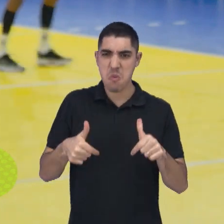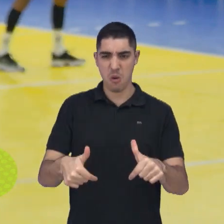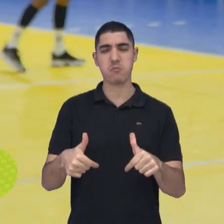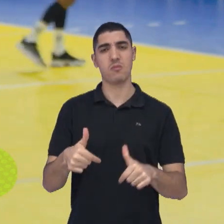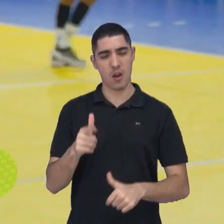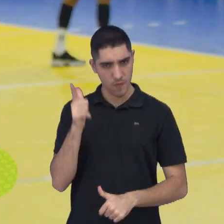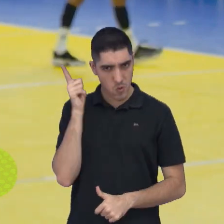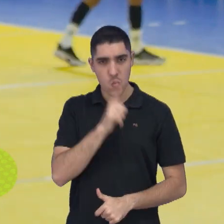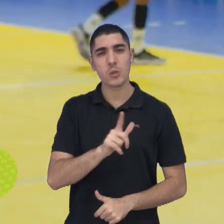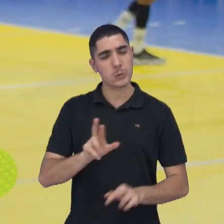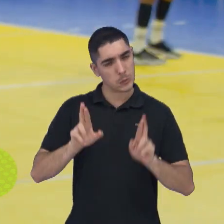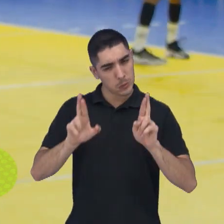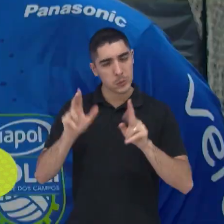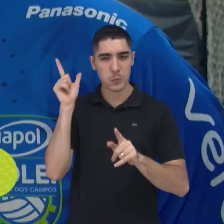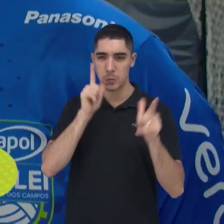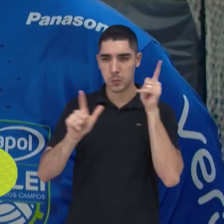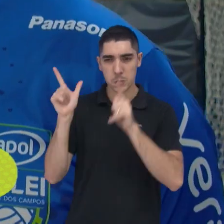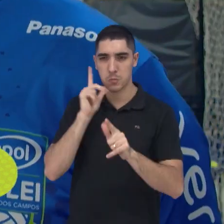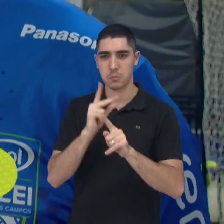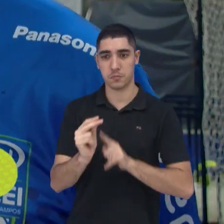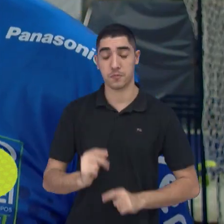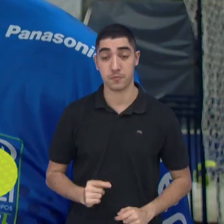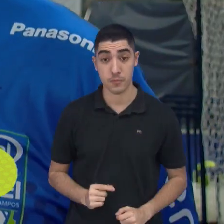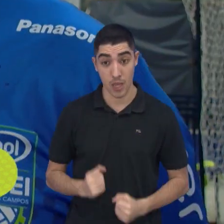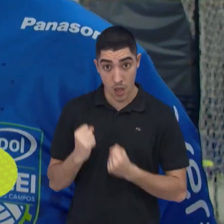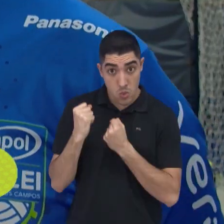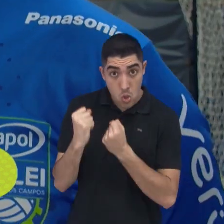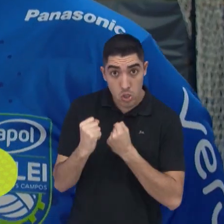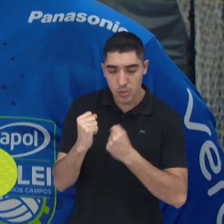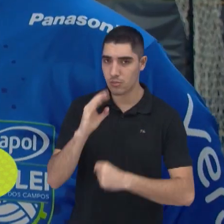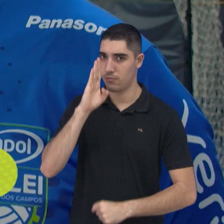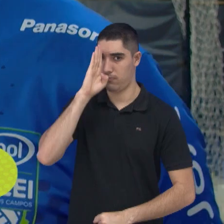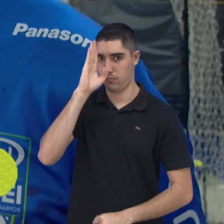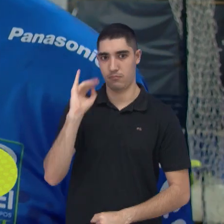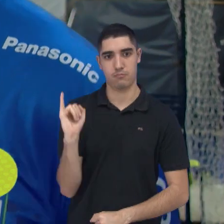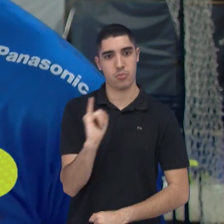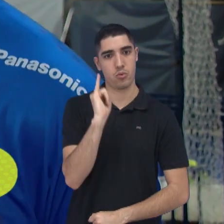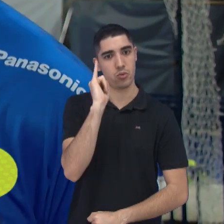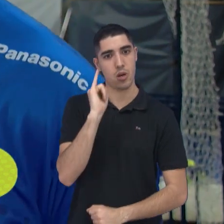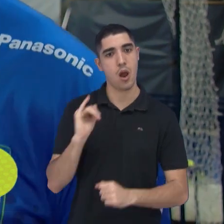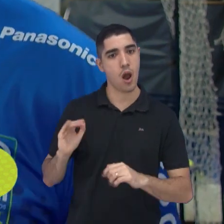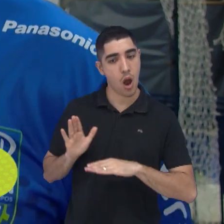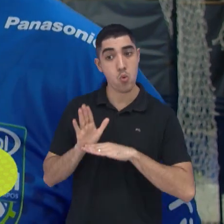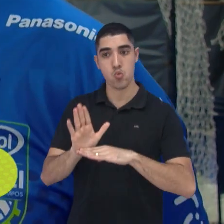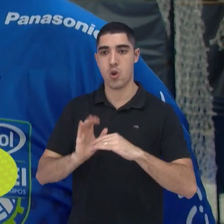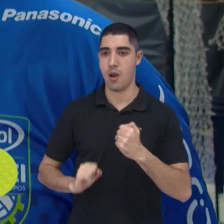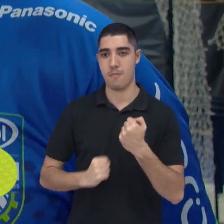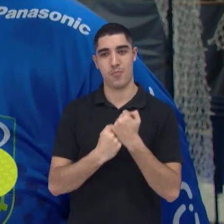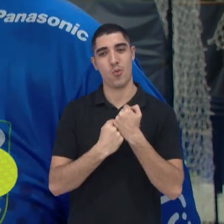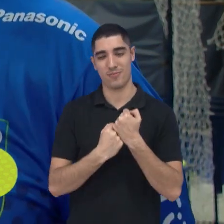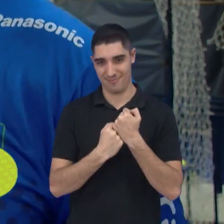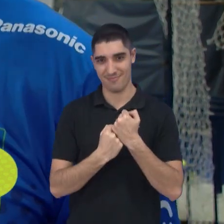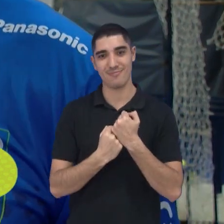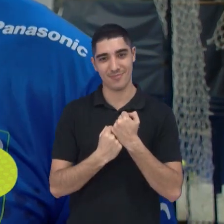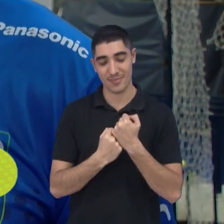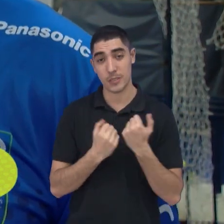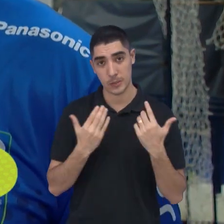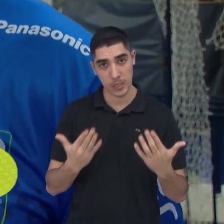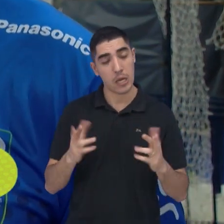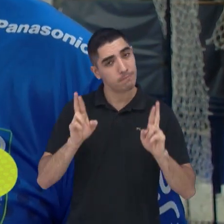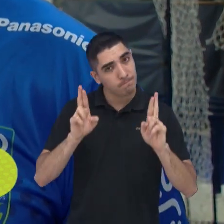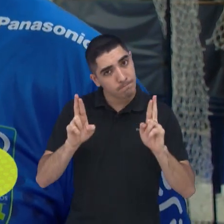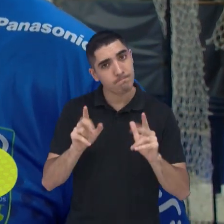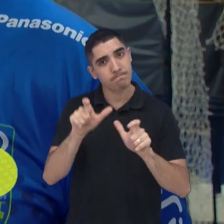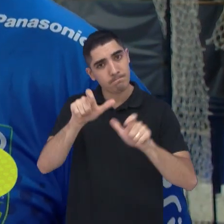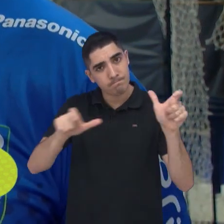isso vai se reverter em bons resultados. A torcida faz total diferença pra gente, né? Nosso 7º jogador. Então, conto com a